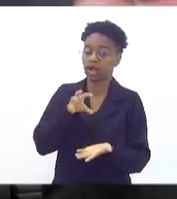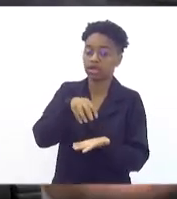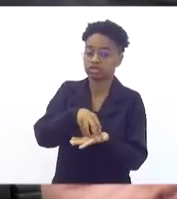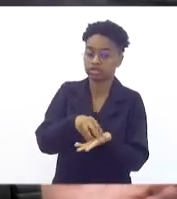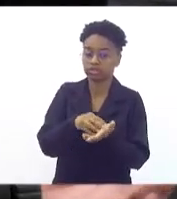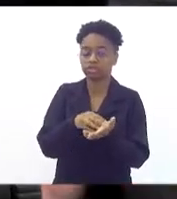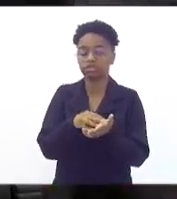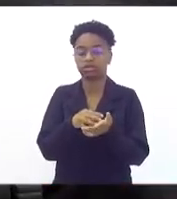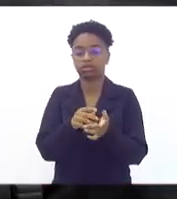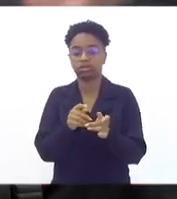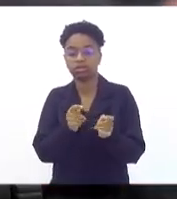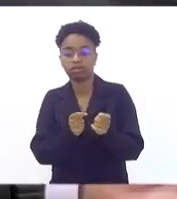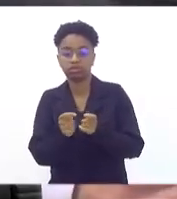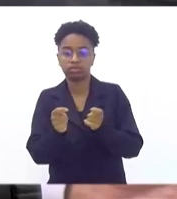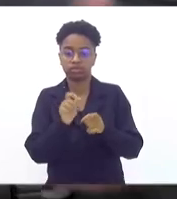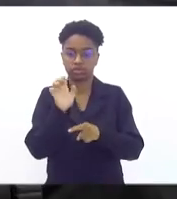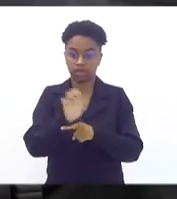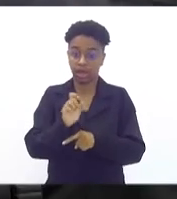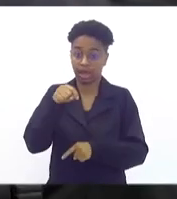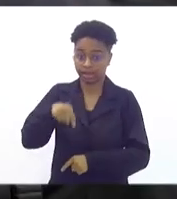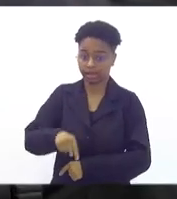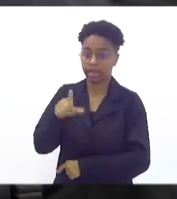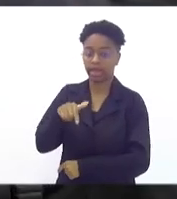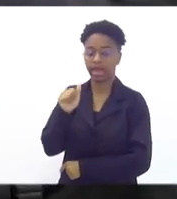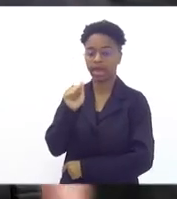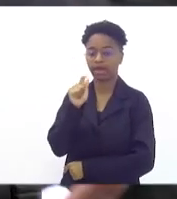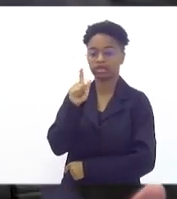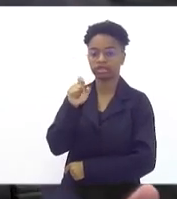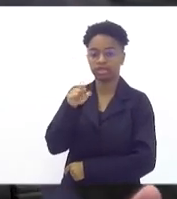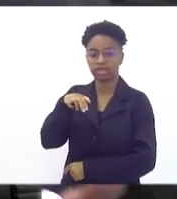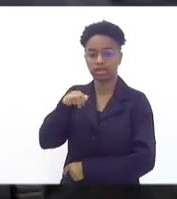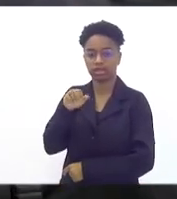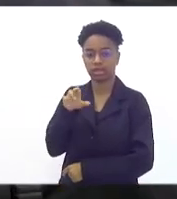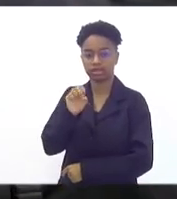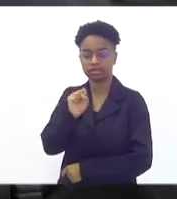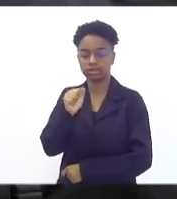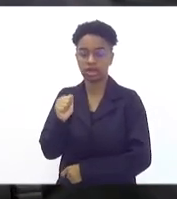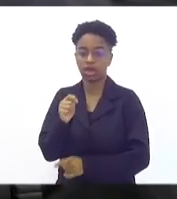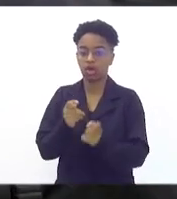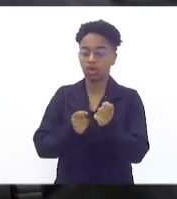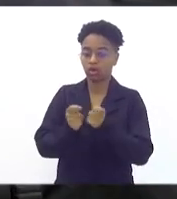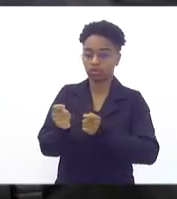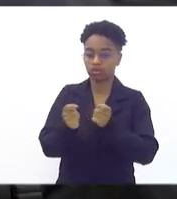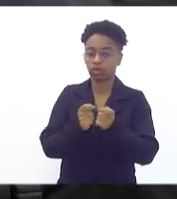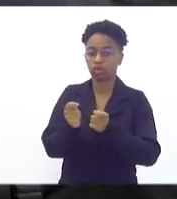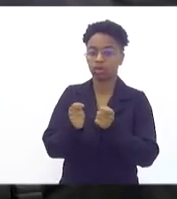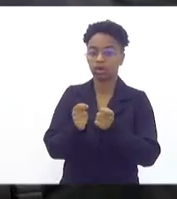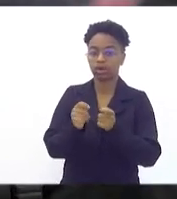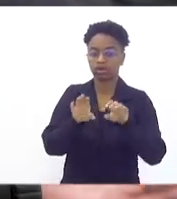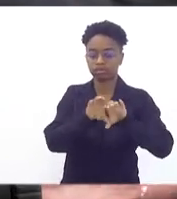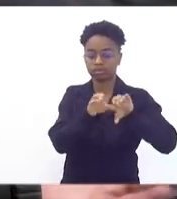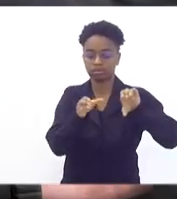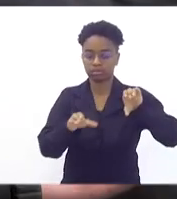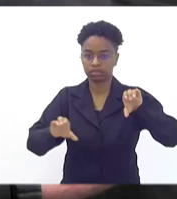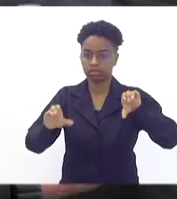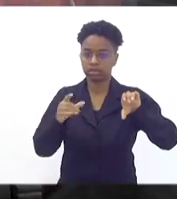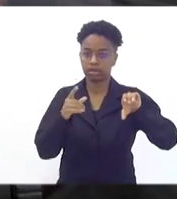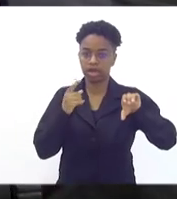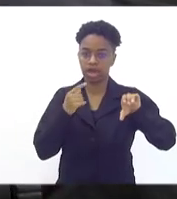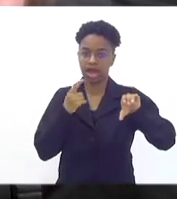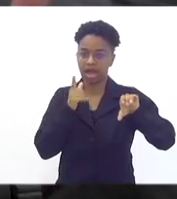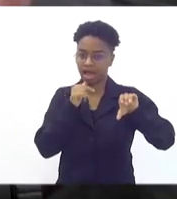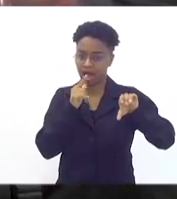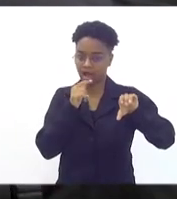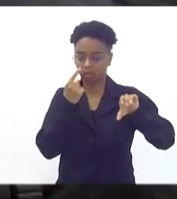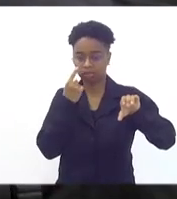estaduais aqui no caso é genésia que controla a questão saneamento e a questão de do gás natural Então